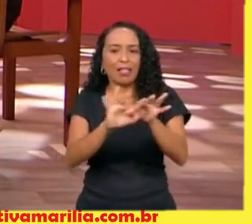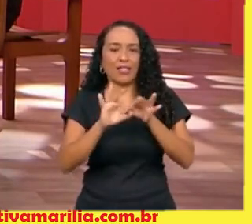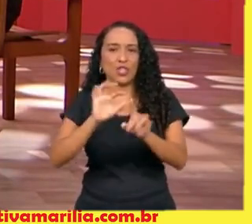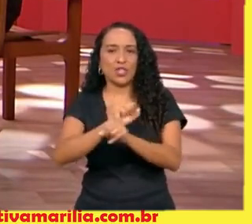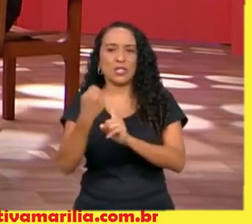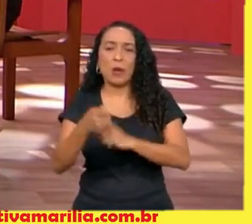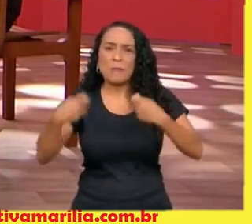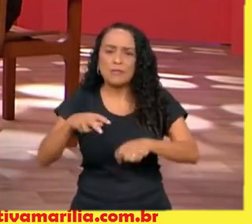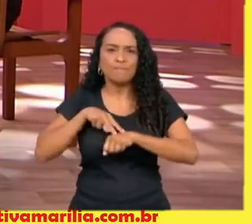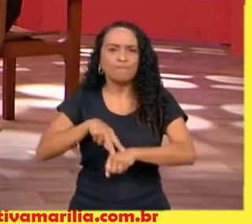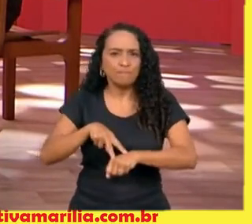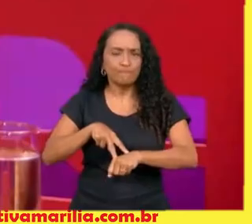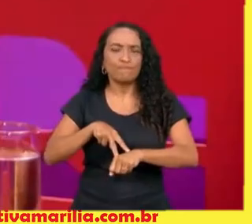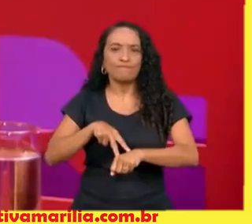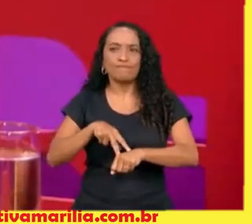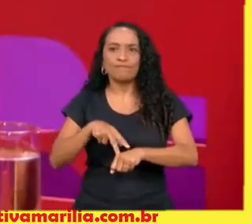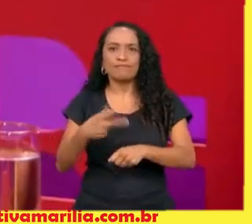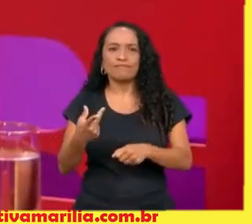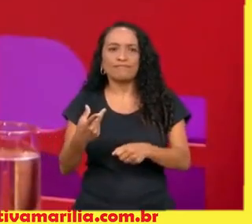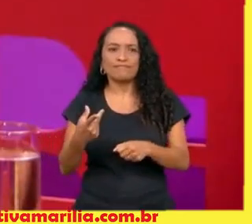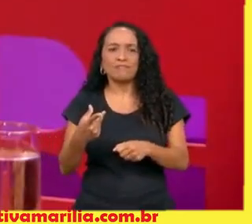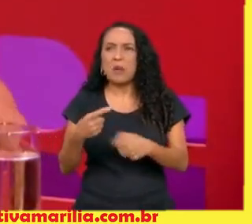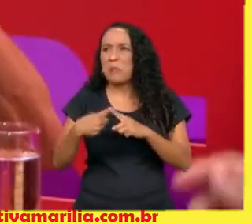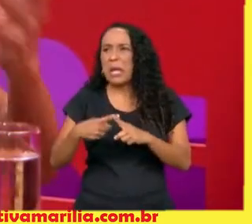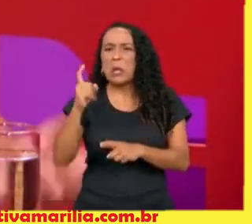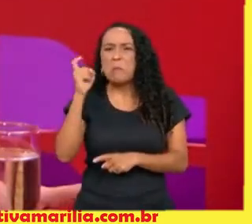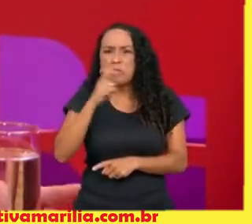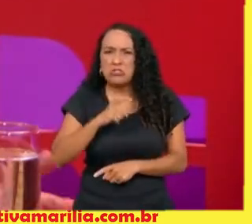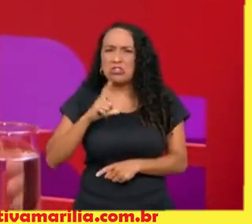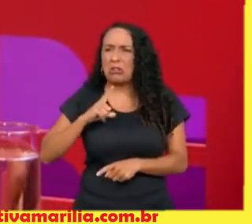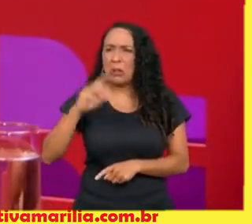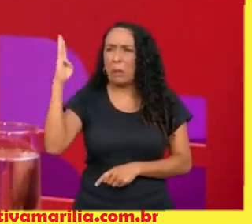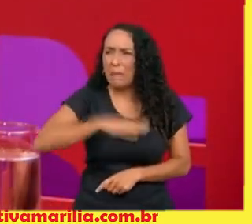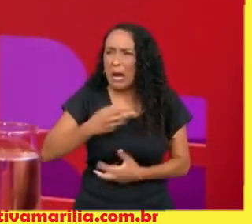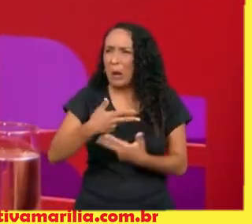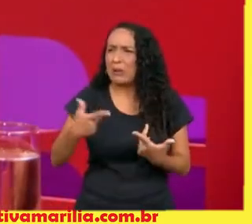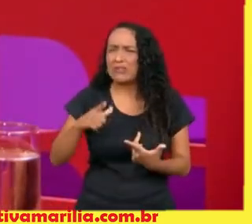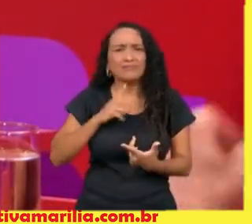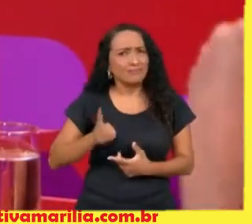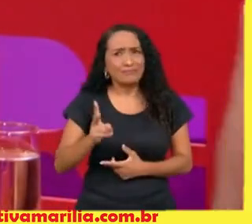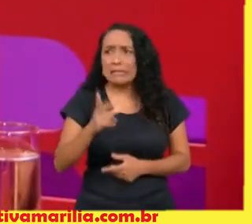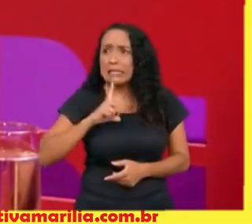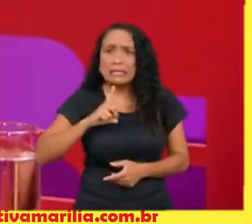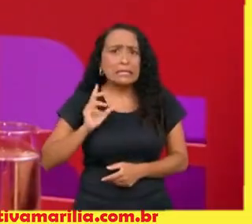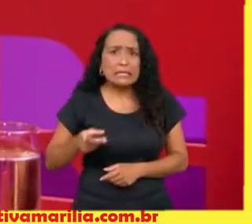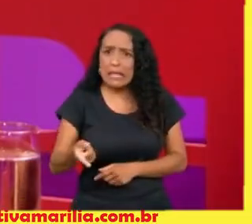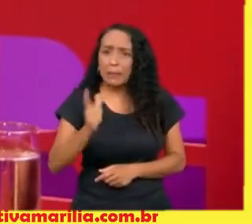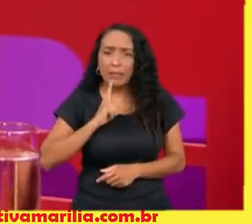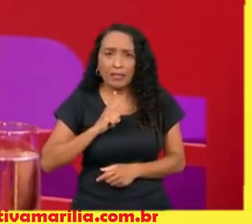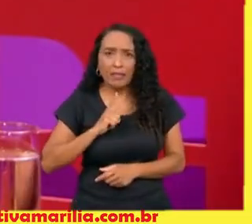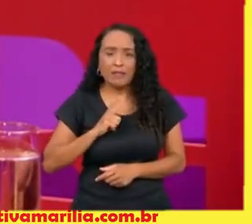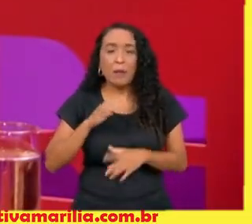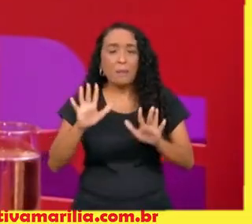alguma consistência, mentira sempre existiu, maldade sempre existiu, mas de repente tem um dispositivo que faz circular